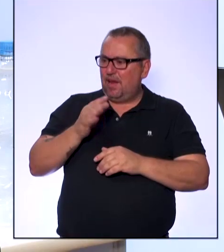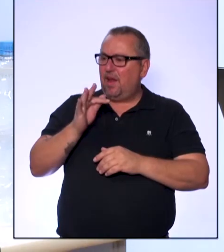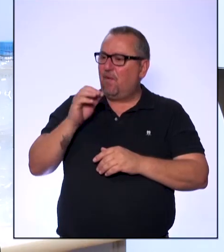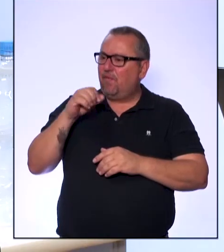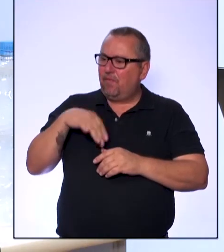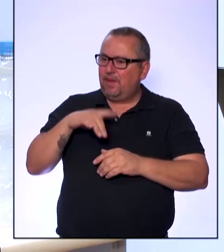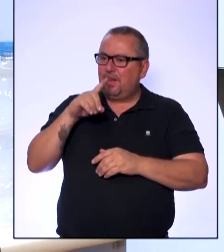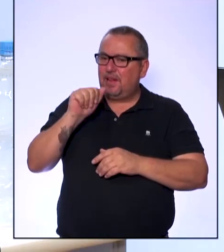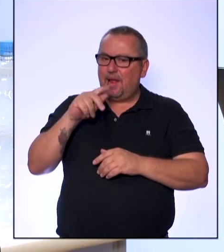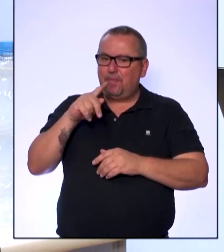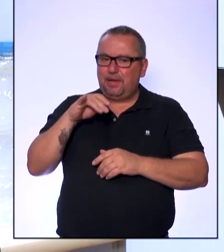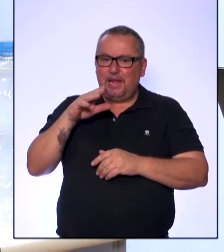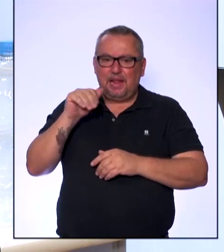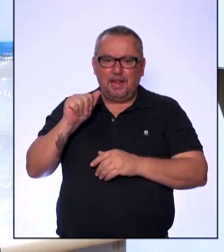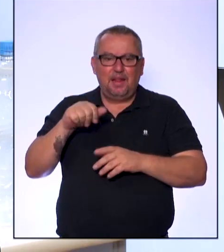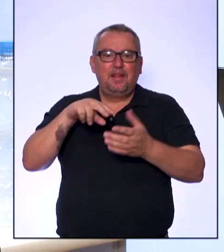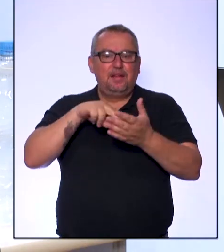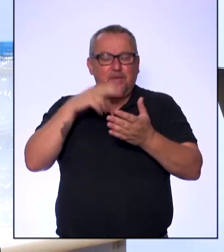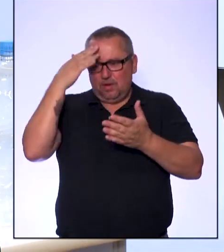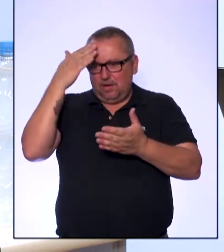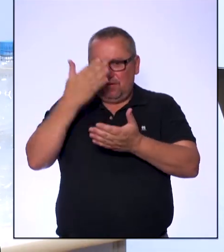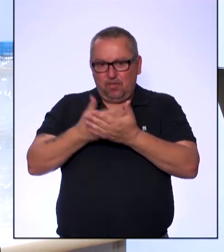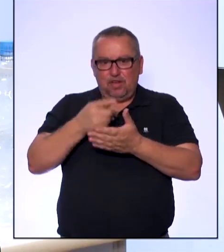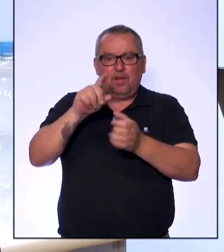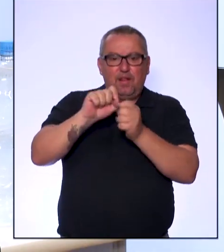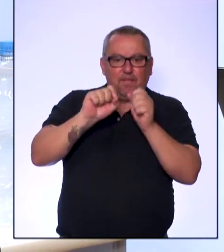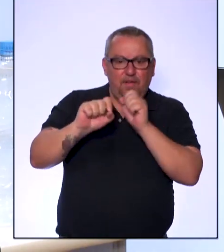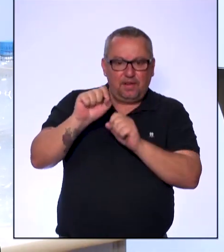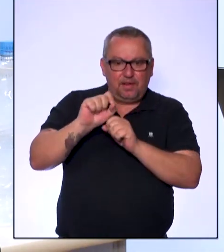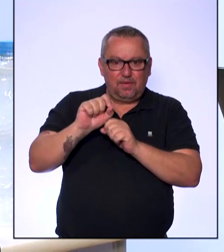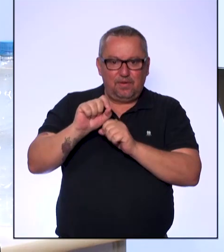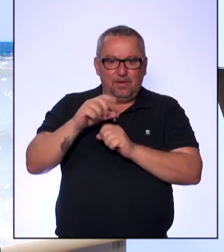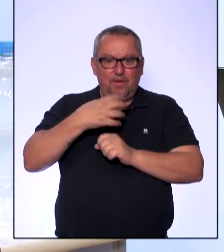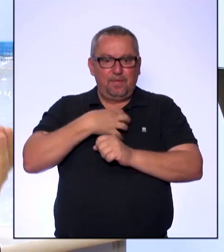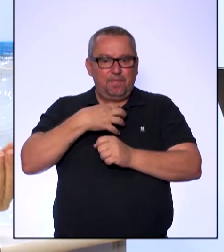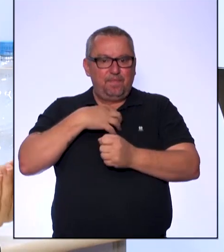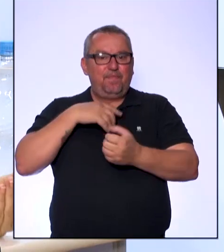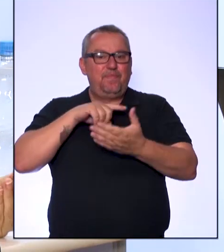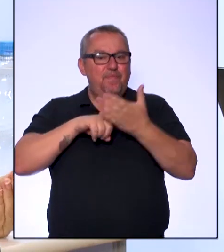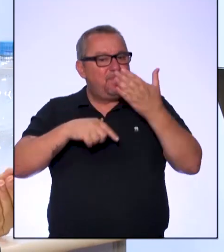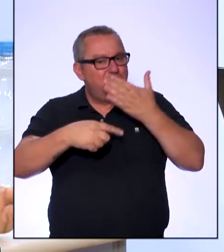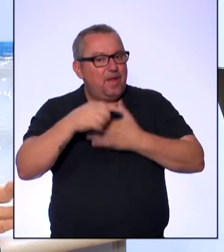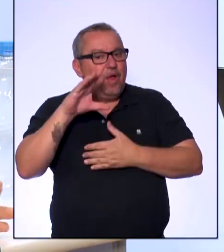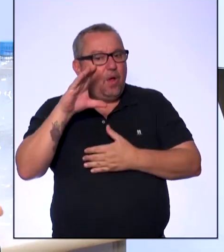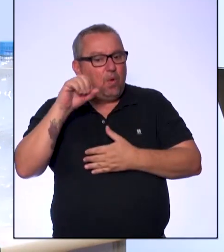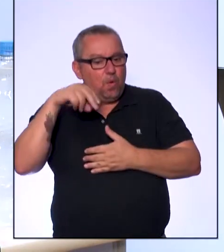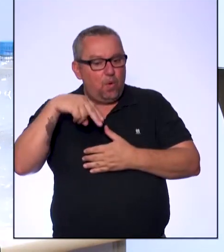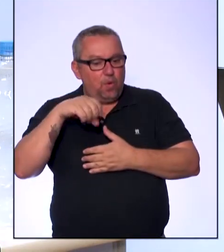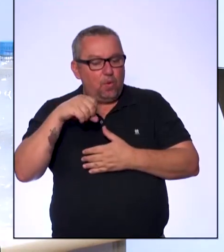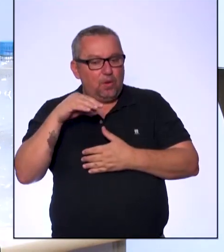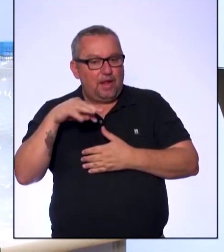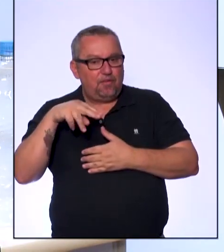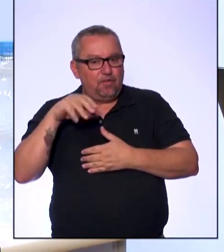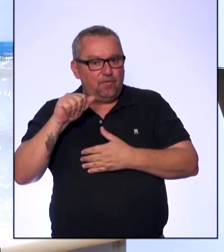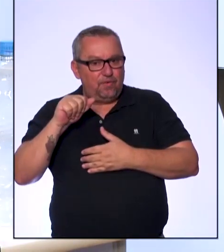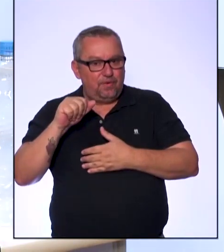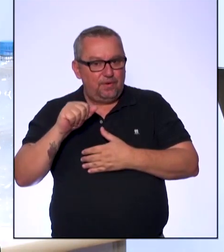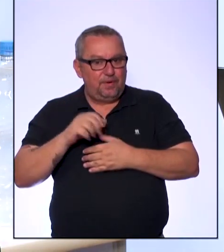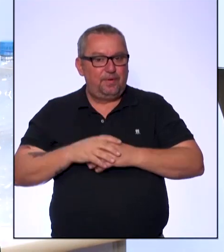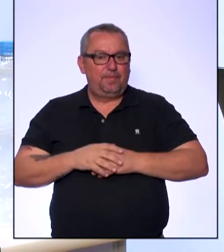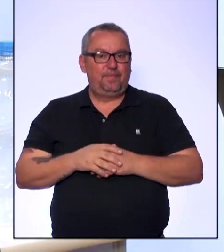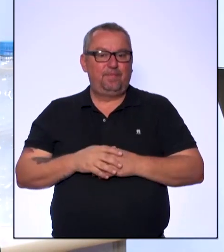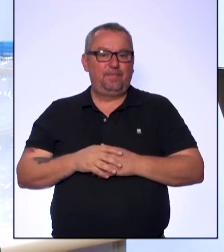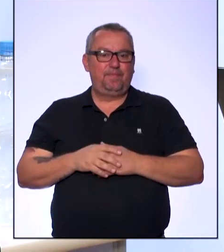da picada, eu não acredito que você fez isso". Então, essa é uma expressão no sentido conotativo. Figurado. Muito